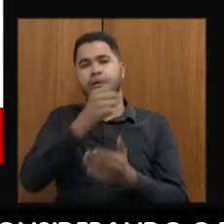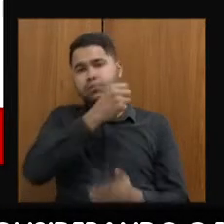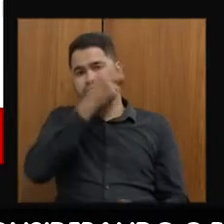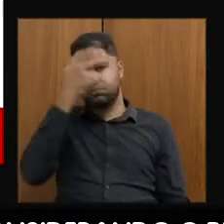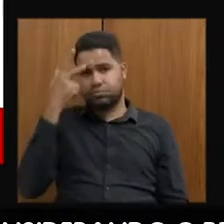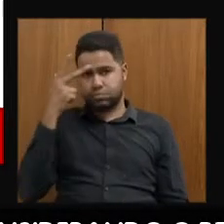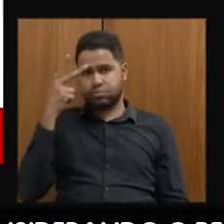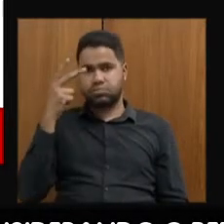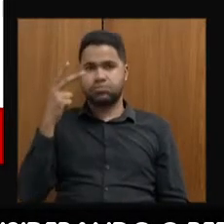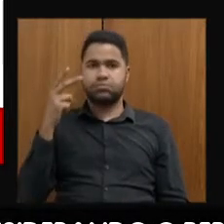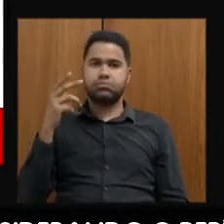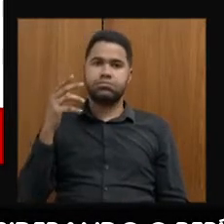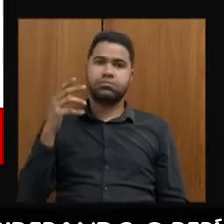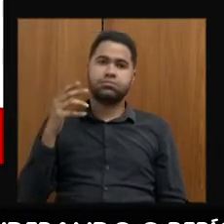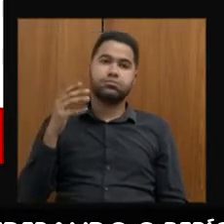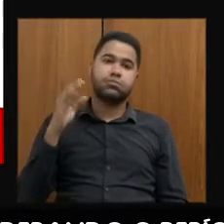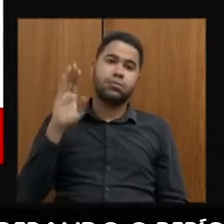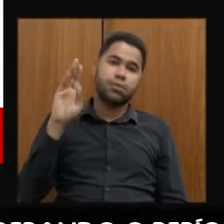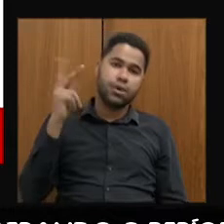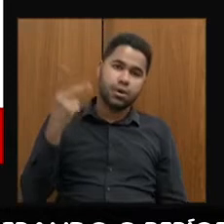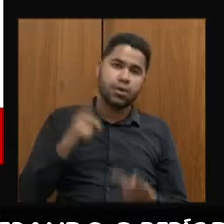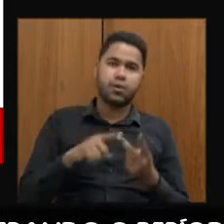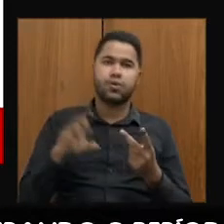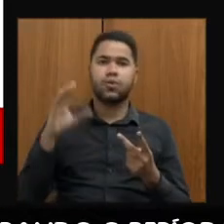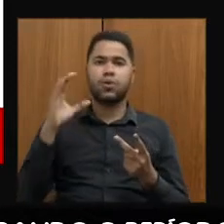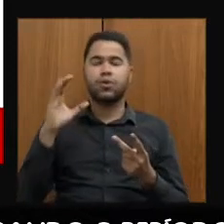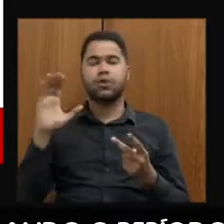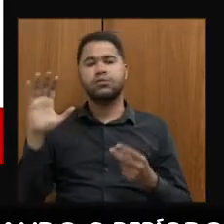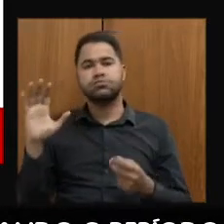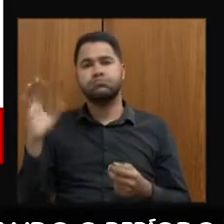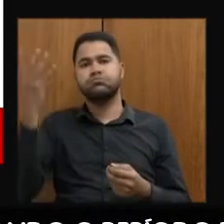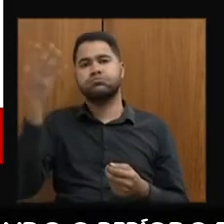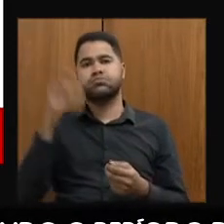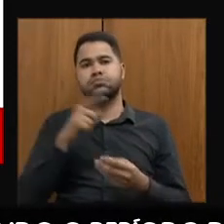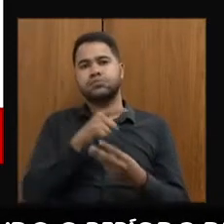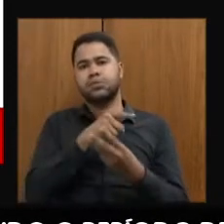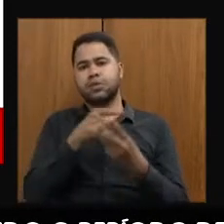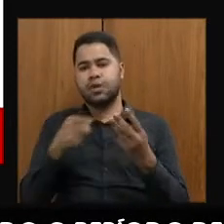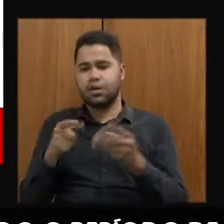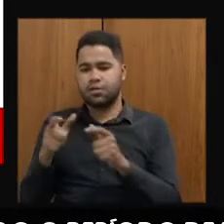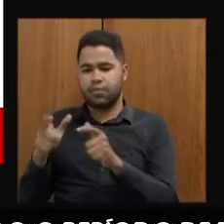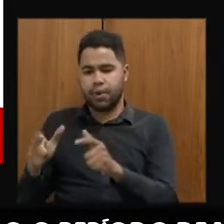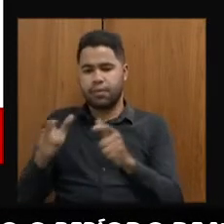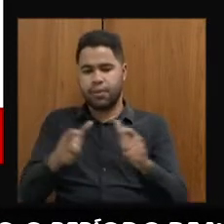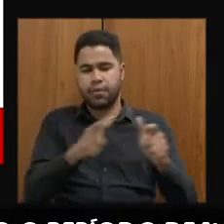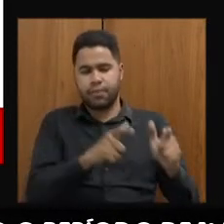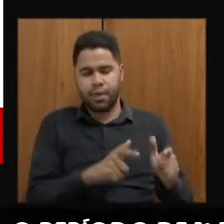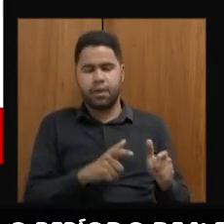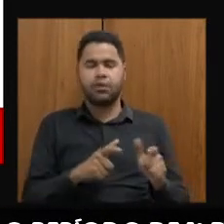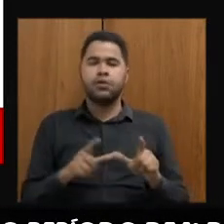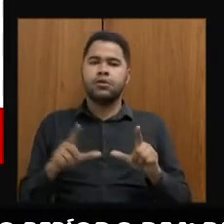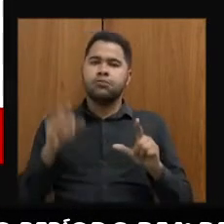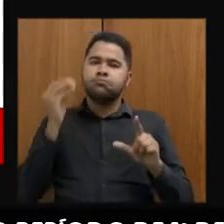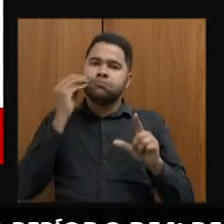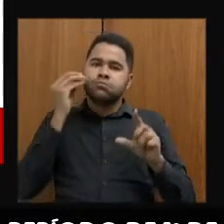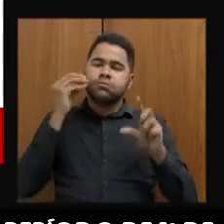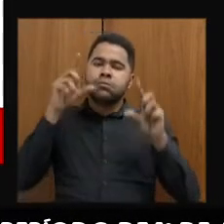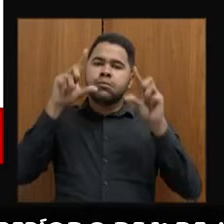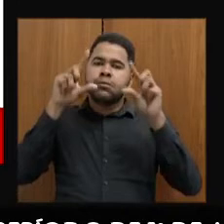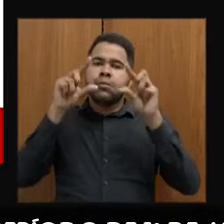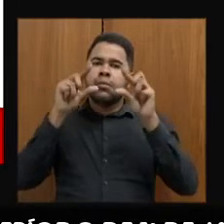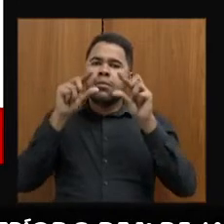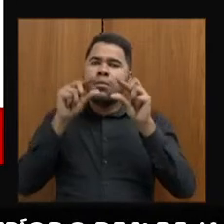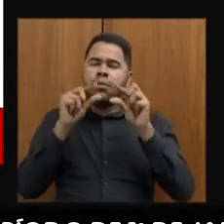Contagem para realização de três bacias de Detenção e E com isso analisar o